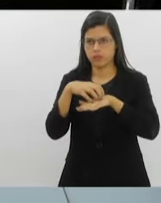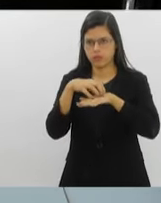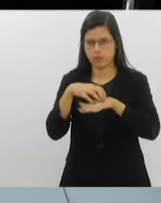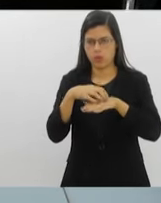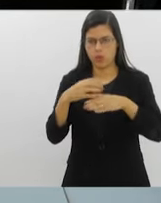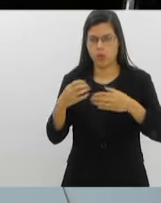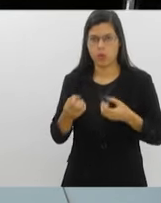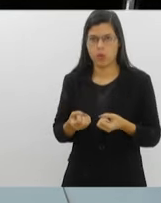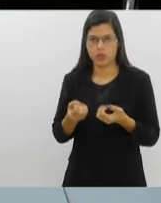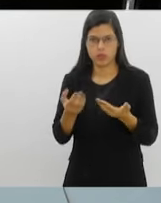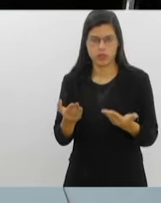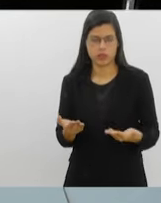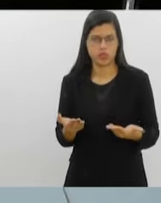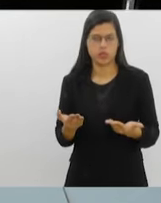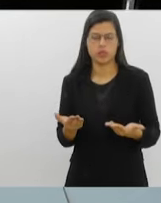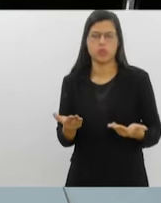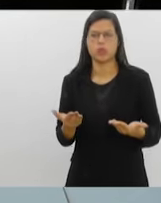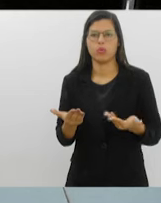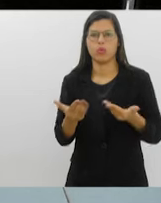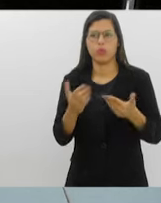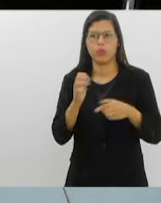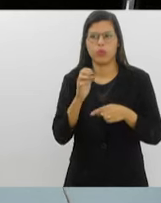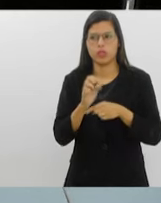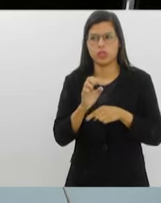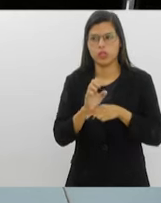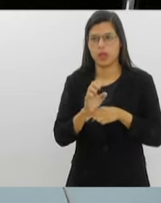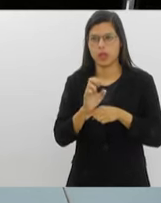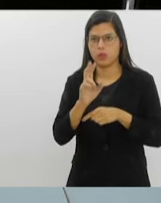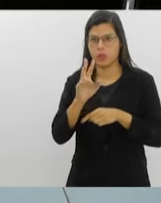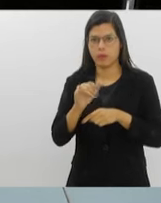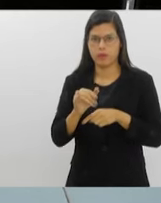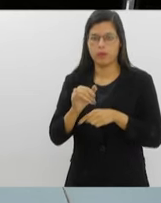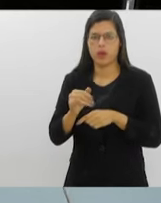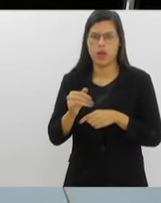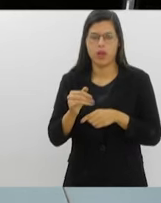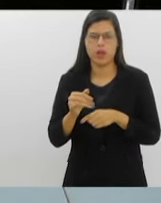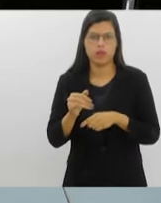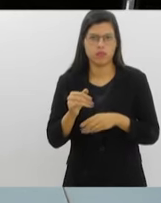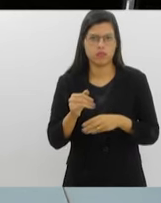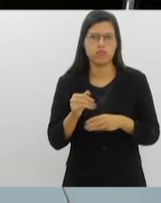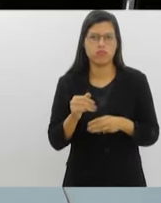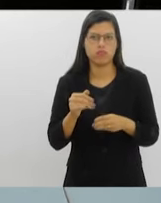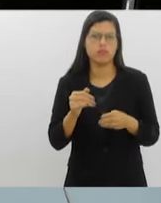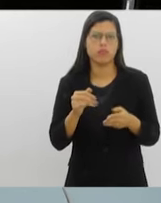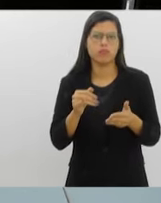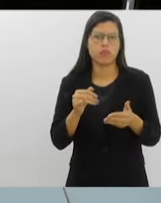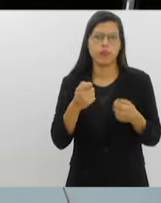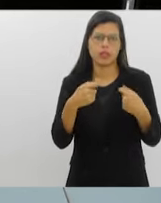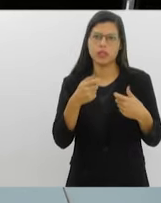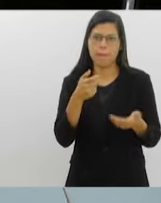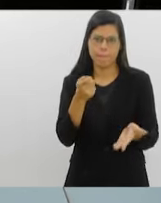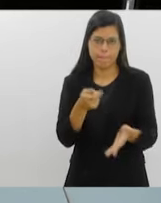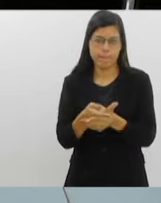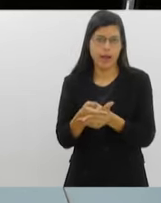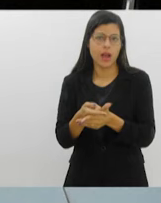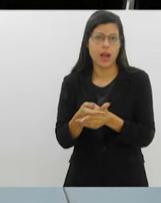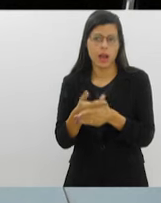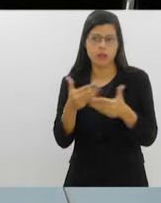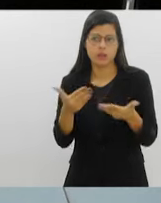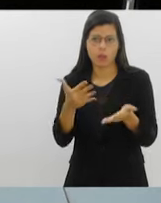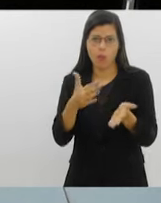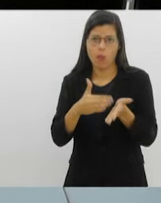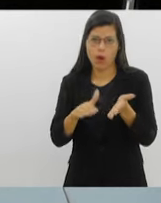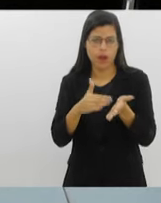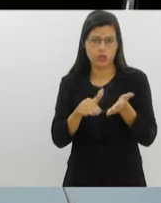vai bancar. Então, gera gasto para o Estado. Eu acho que é o dinheiro mais bem gasto que